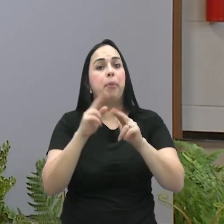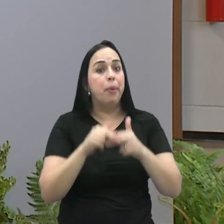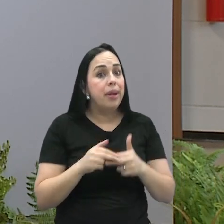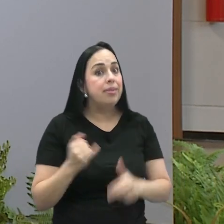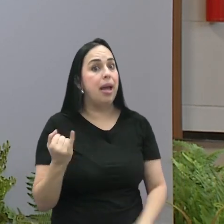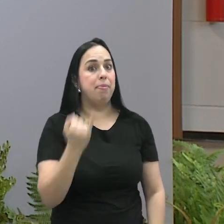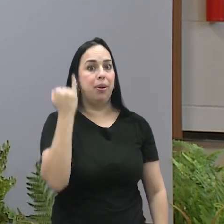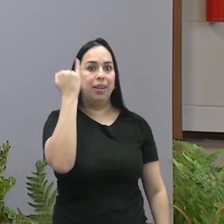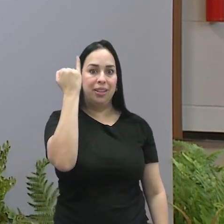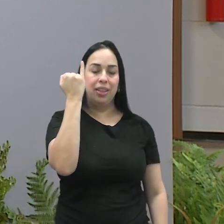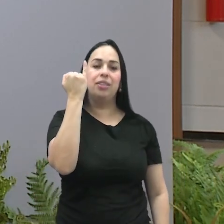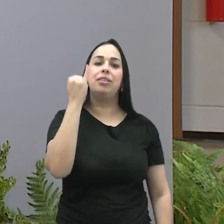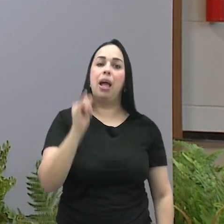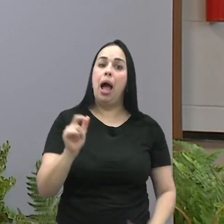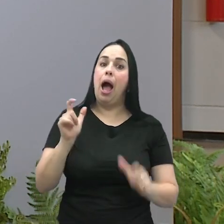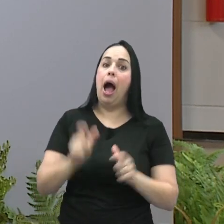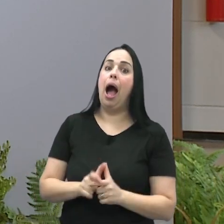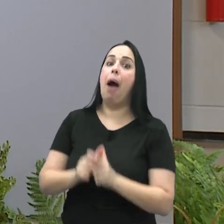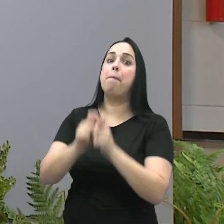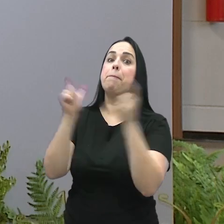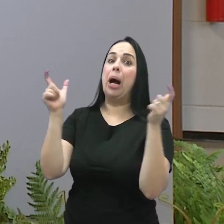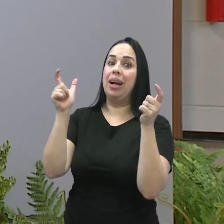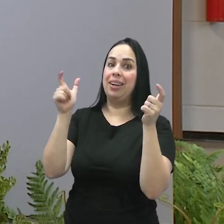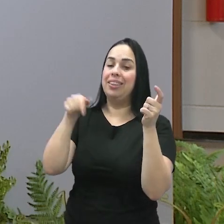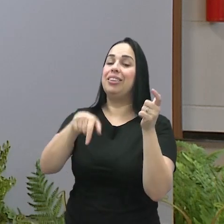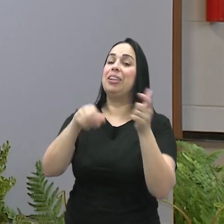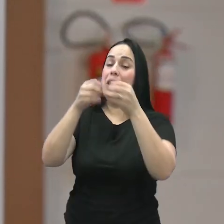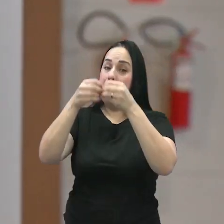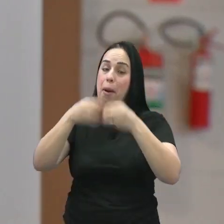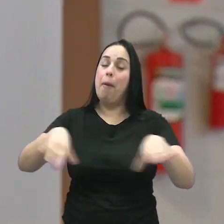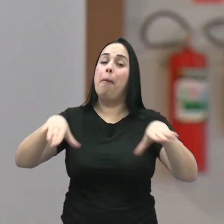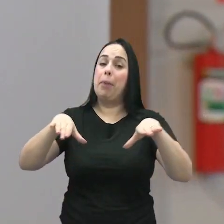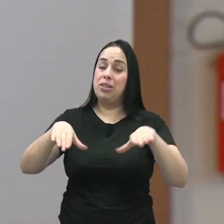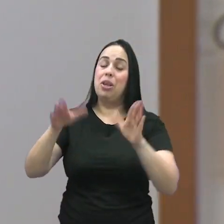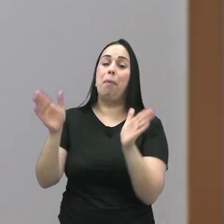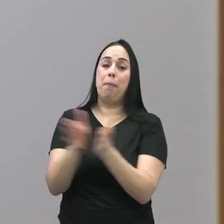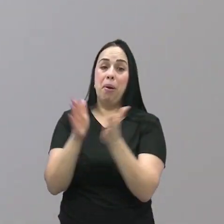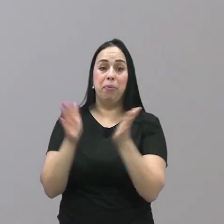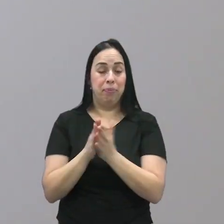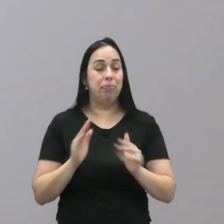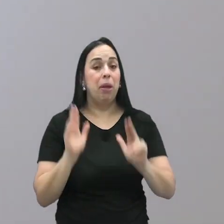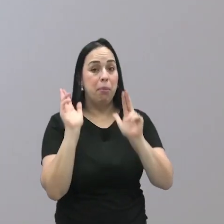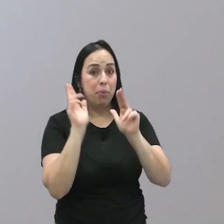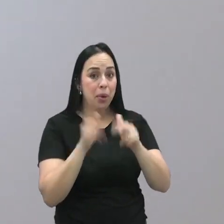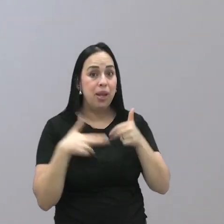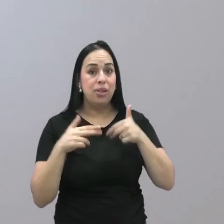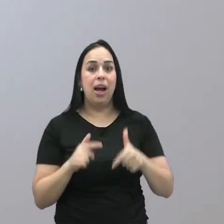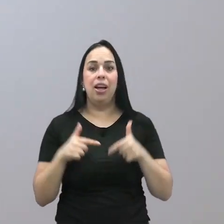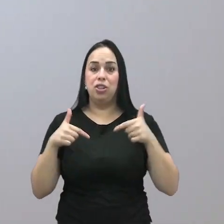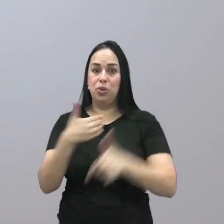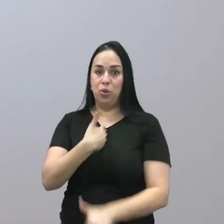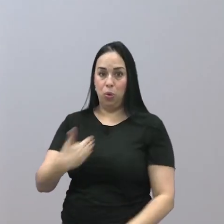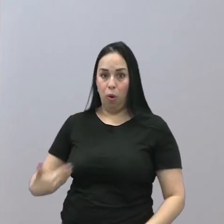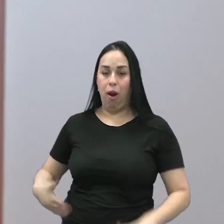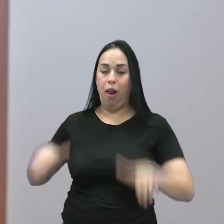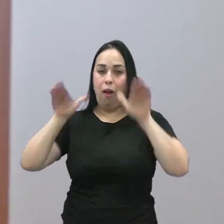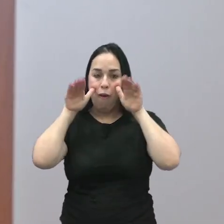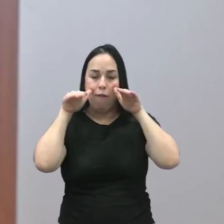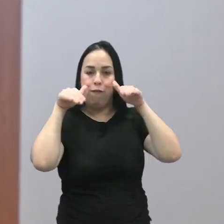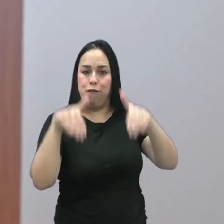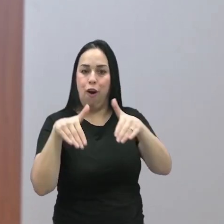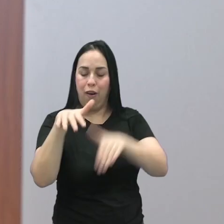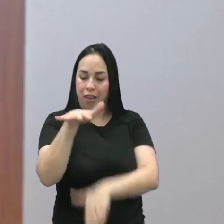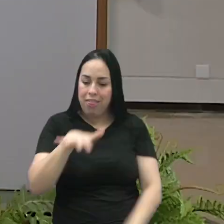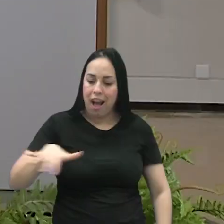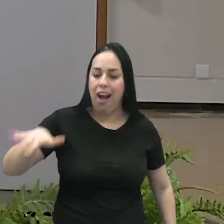a desigualdade climática afeta principalmente por causa da renda. Para o especialista, políticas públicas voltadas às áreas